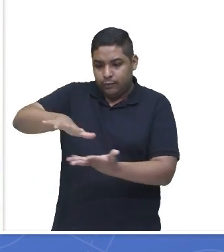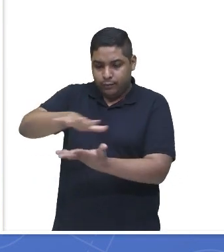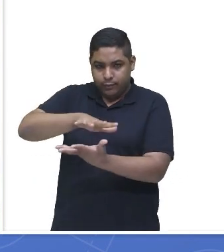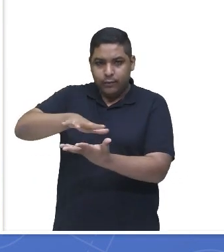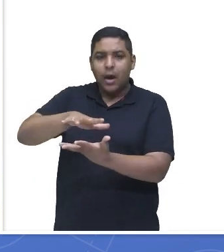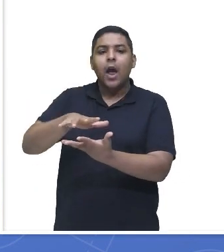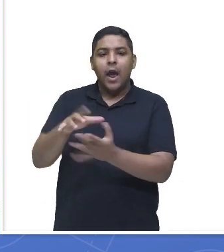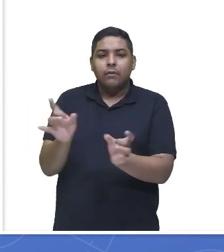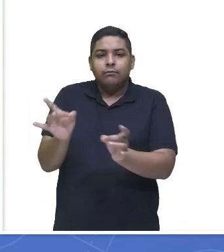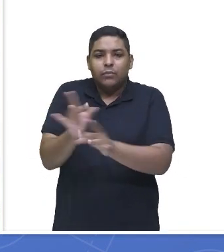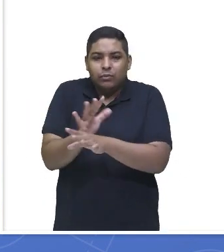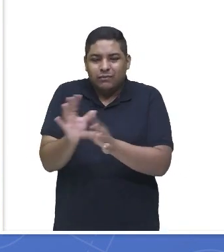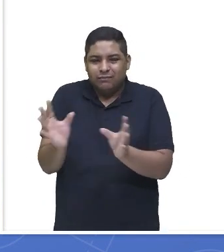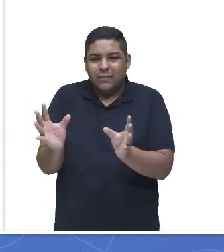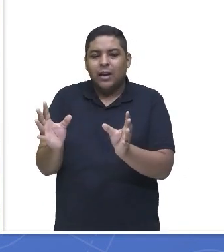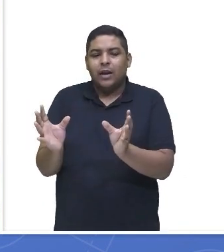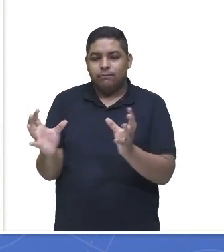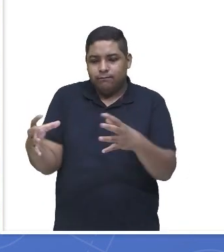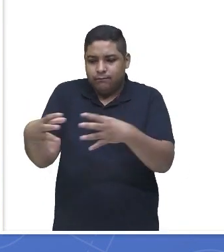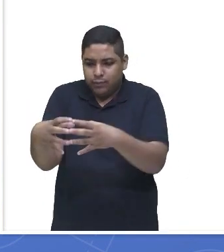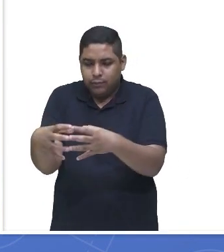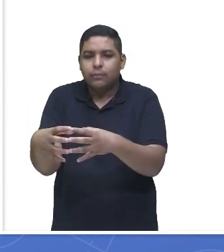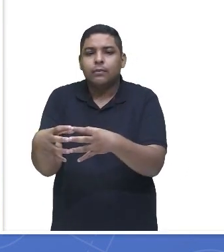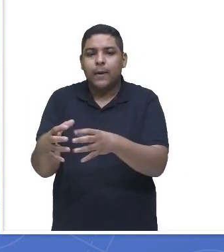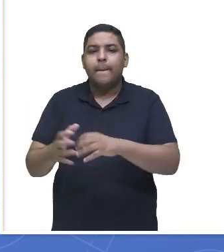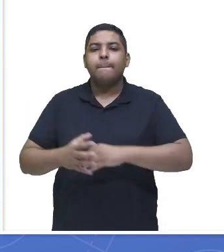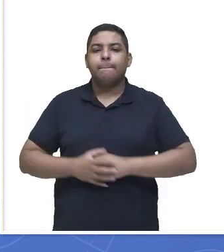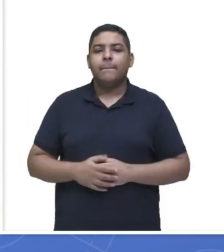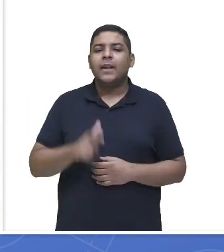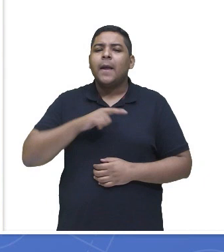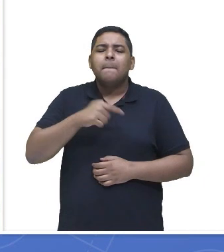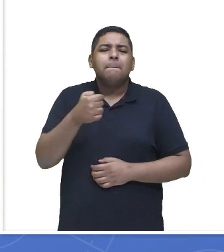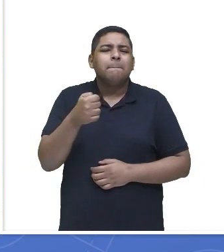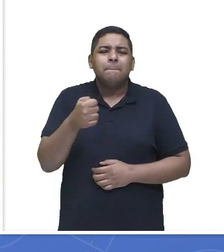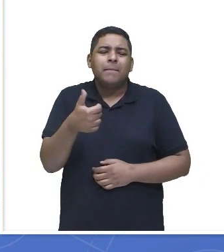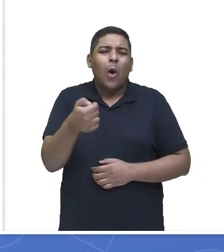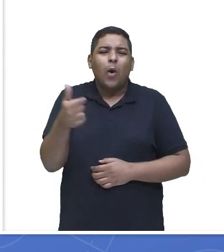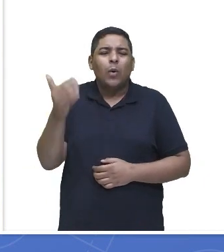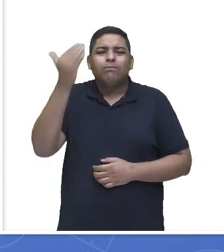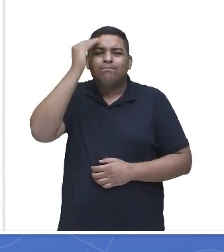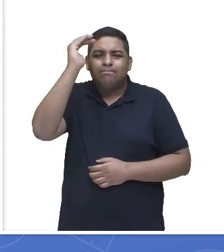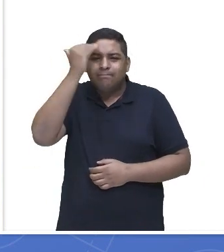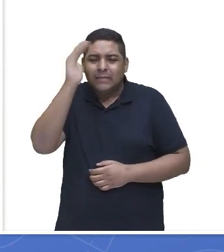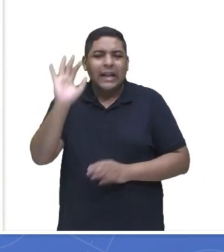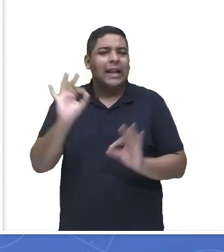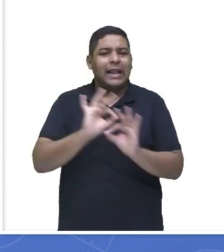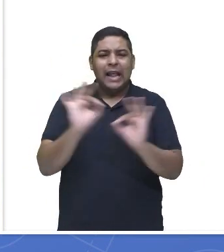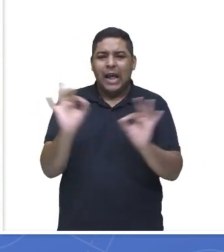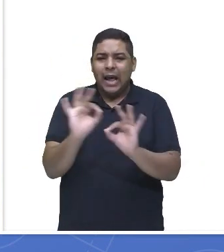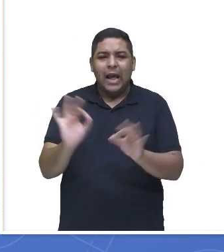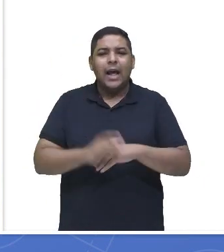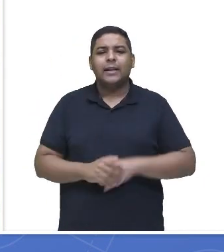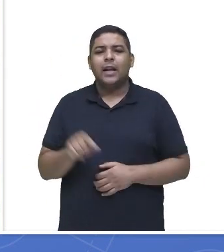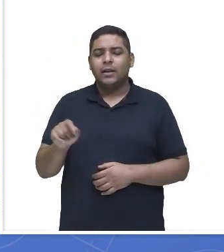daquele universo, né, que é pouco entendido, para de repente um heliocentrismo, onde o universo ele é o quê?